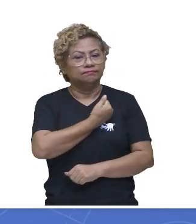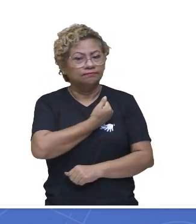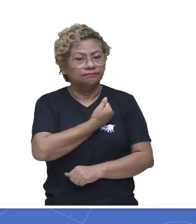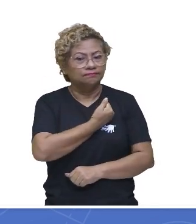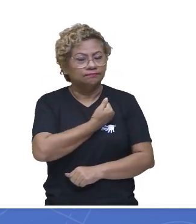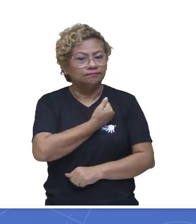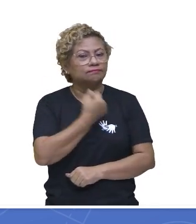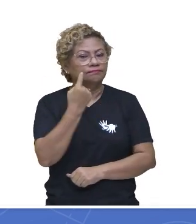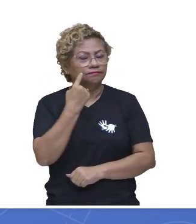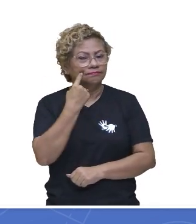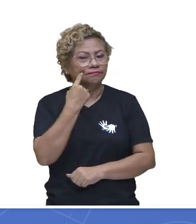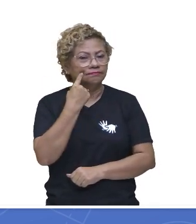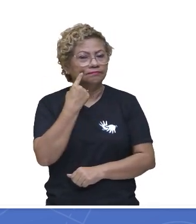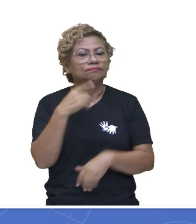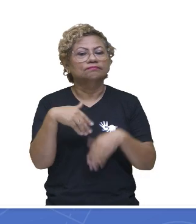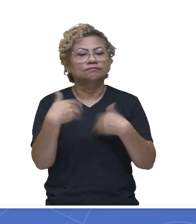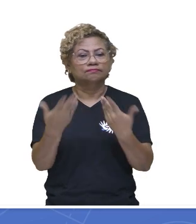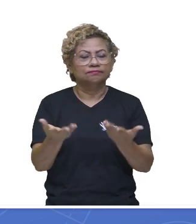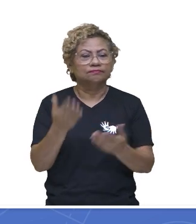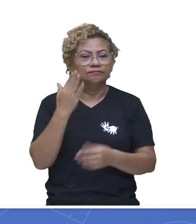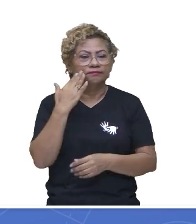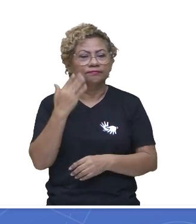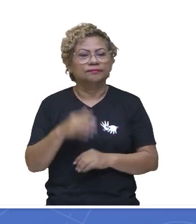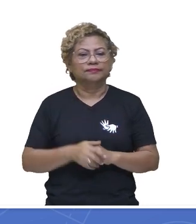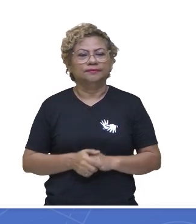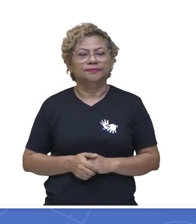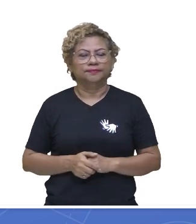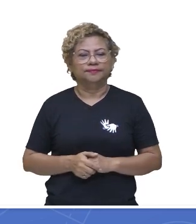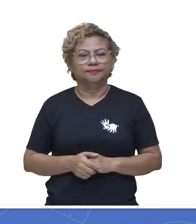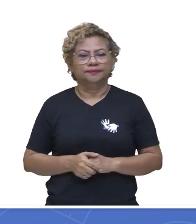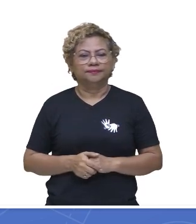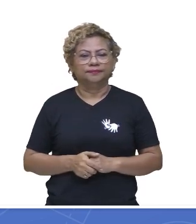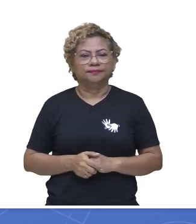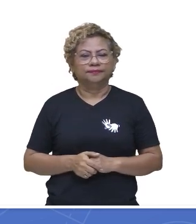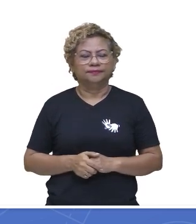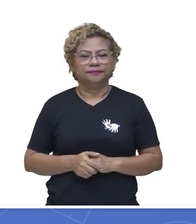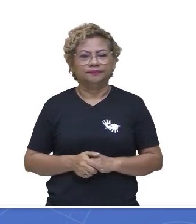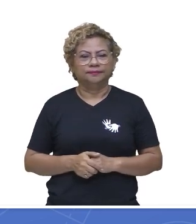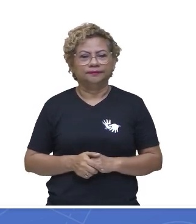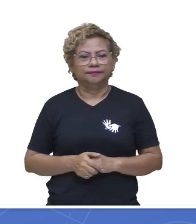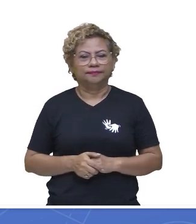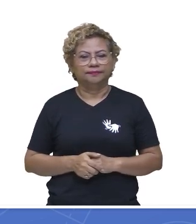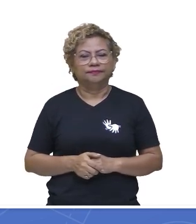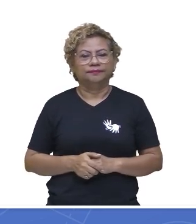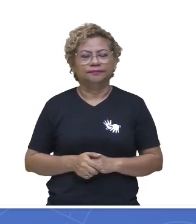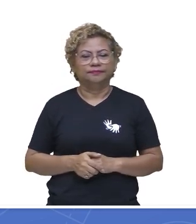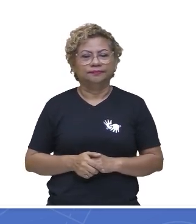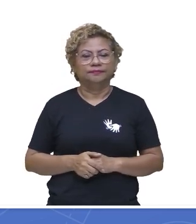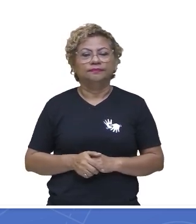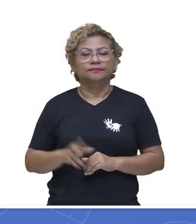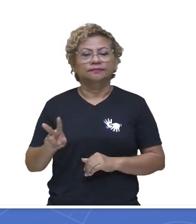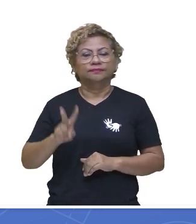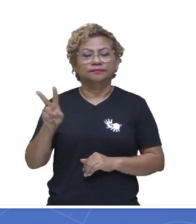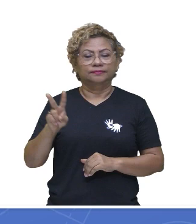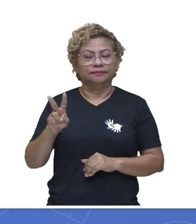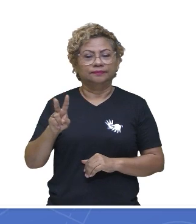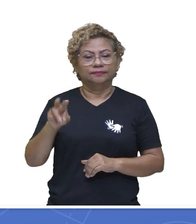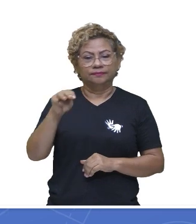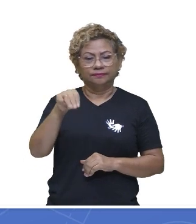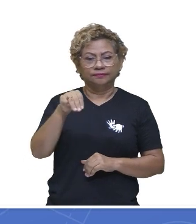a gente chega no resultado. Vamos ver o comentário, então? Olha só como foi que ficou. Vejam, o valor de M,